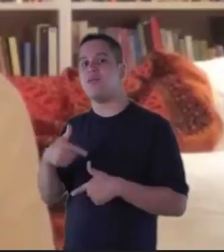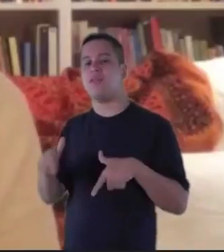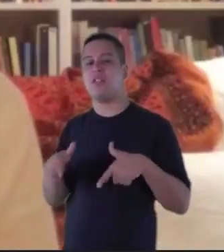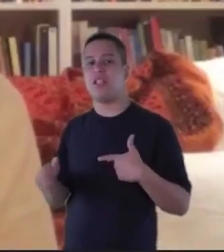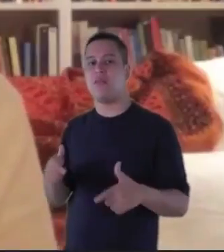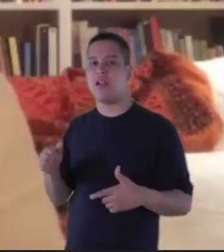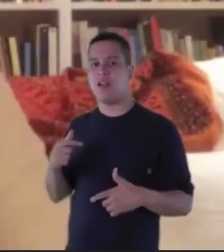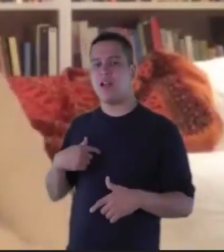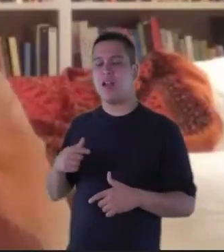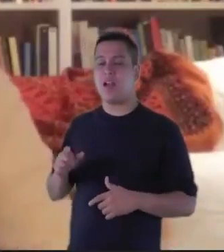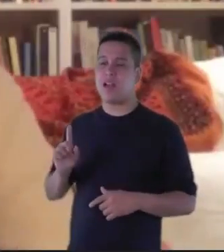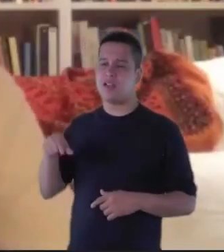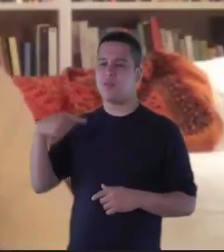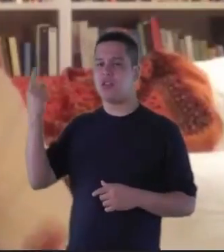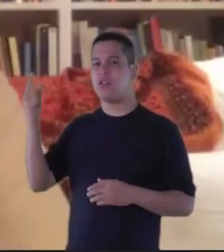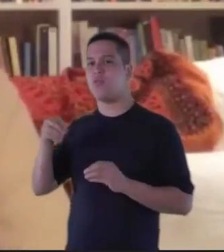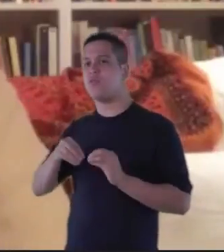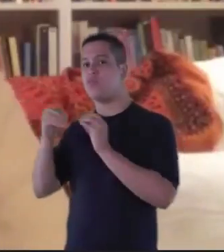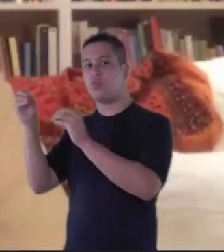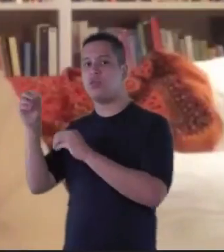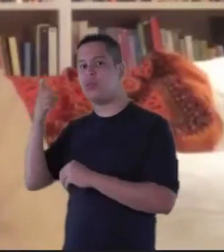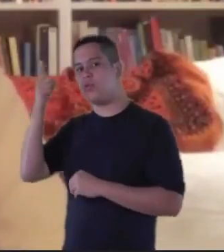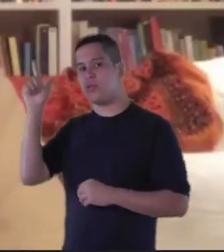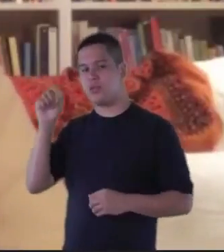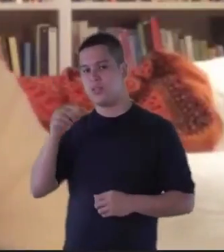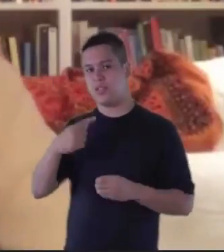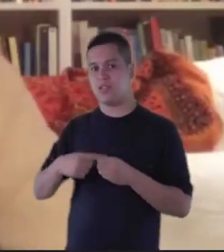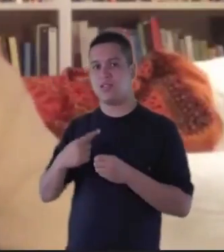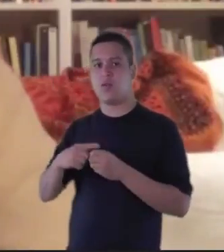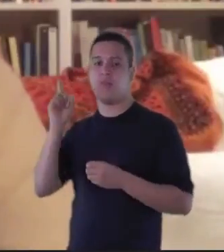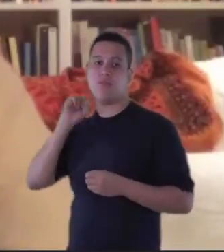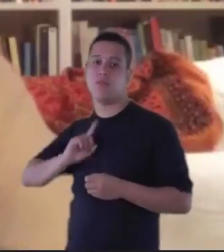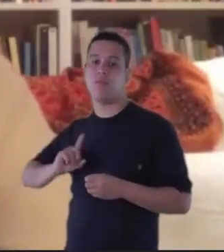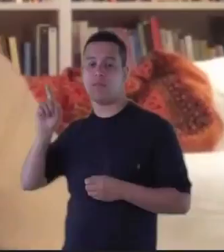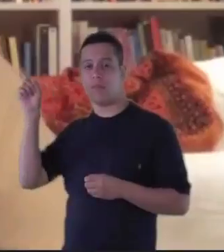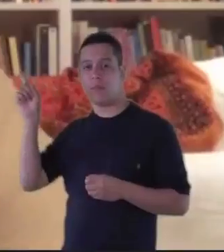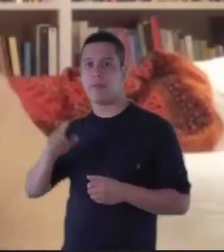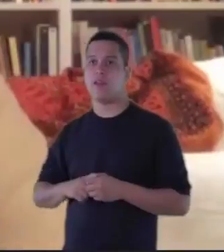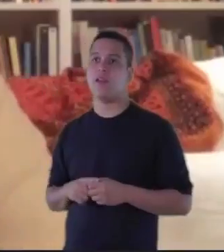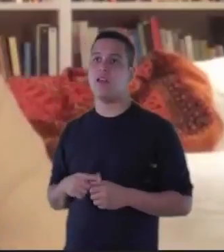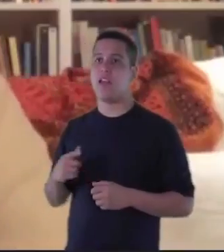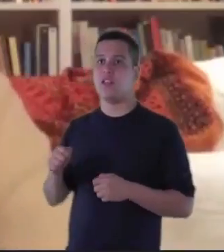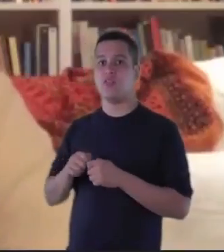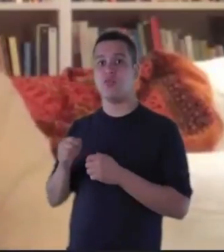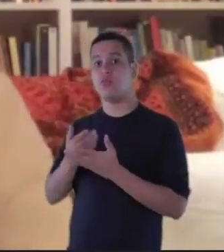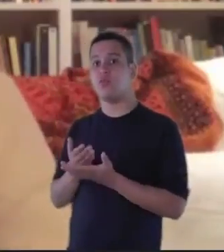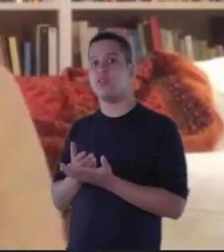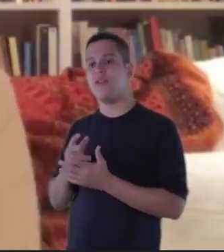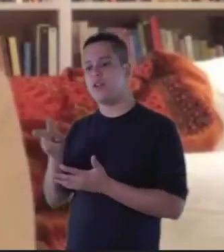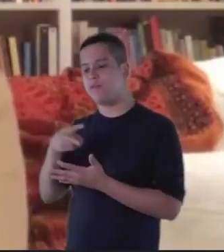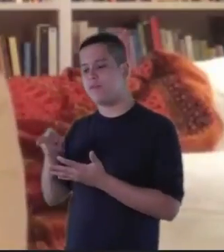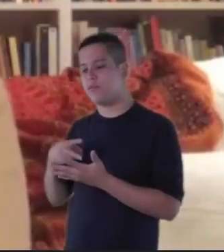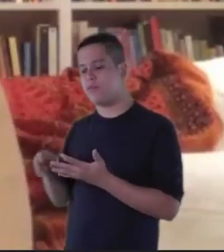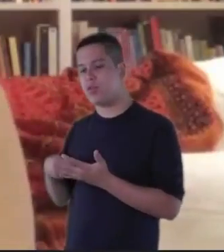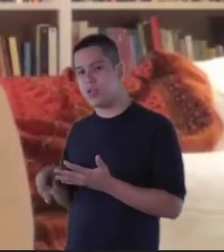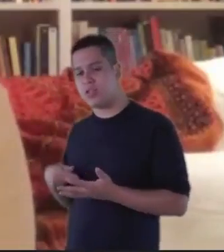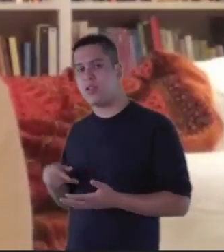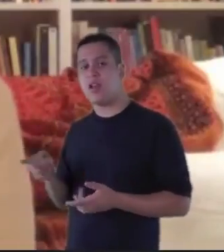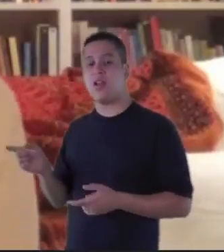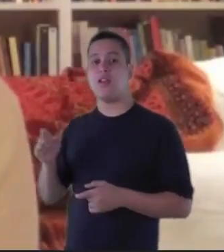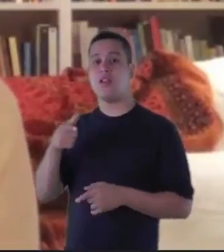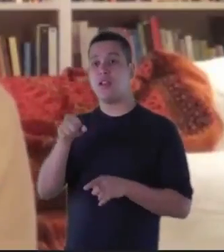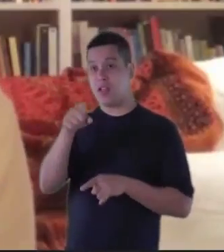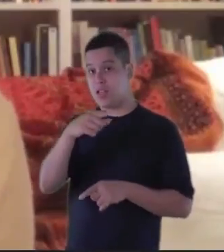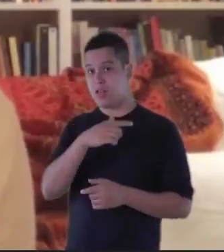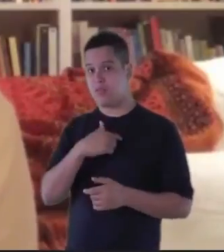breakzinho, foi morar em Nova York, eu fazia um curso de roteiro lá, na New School, e ele fazia um curso de slide guitar, né, que é aquele vidro que bota no